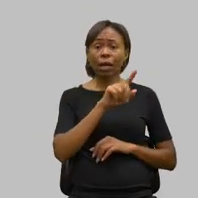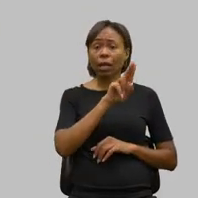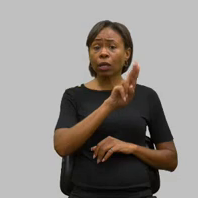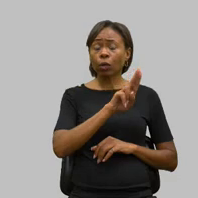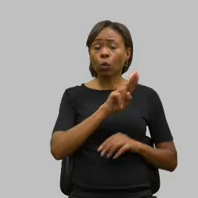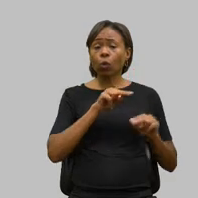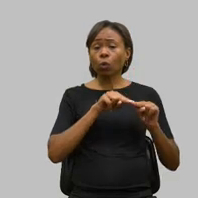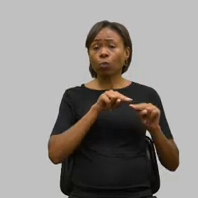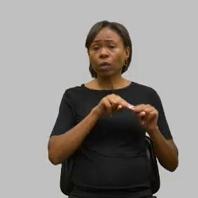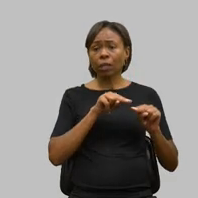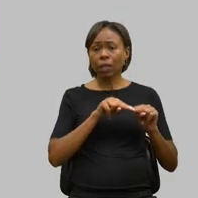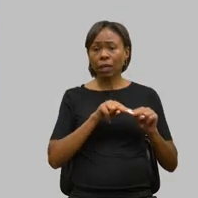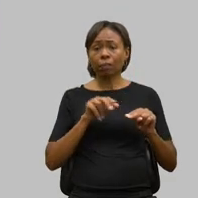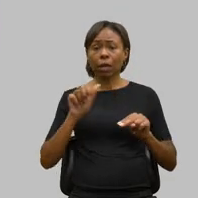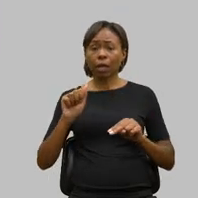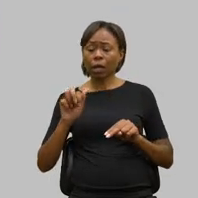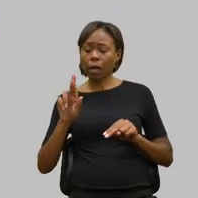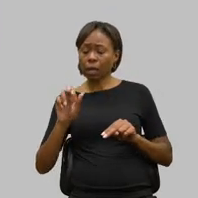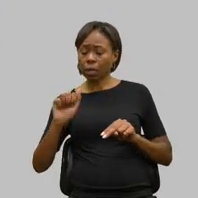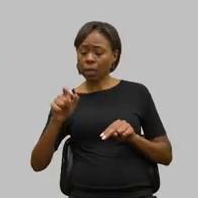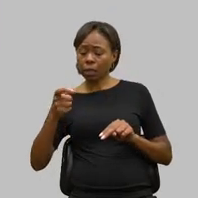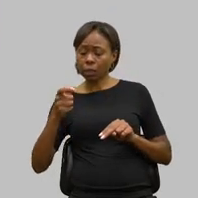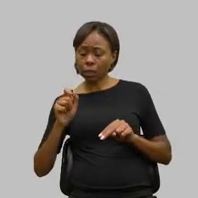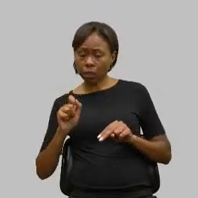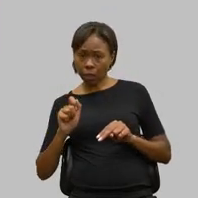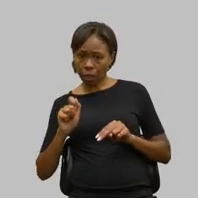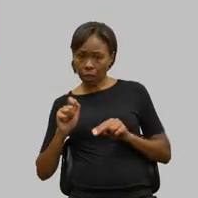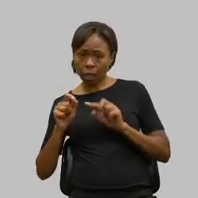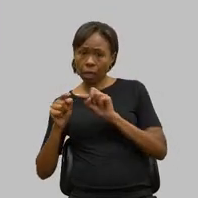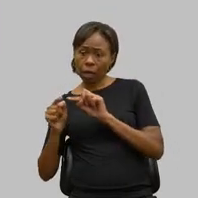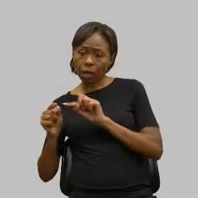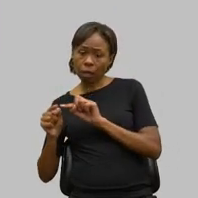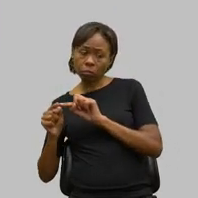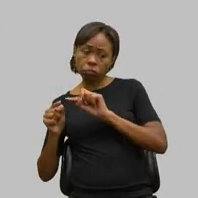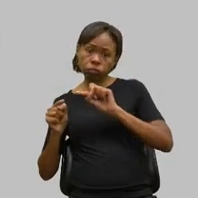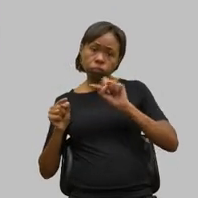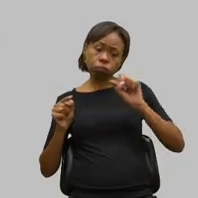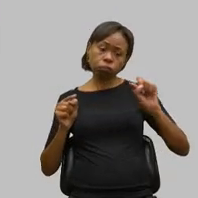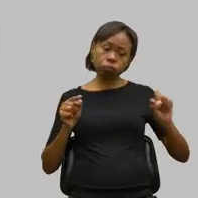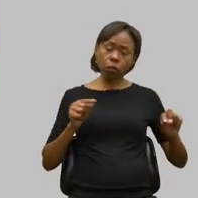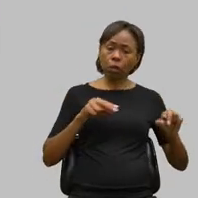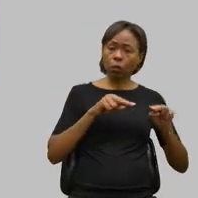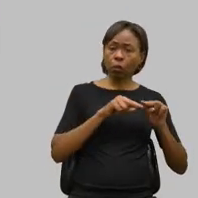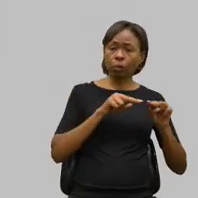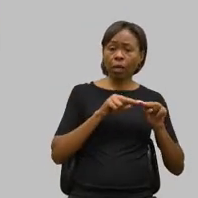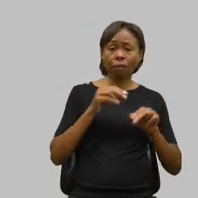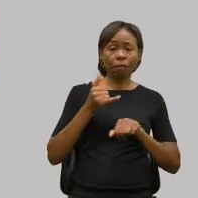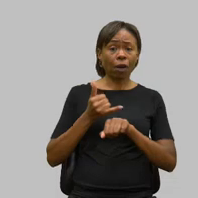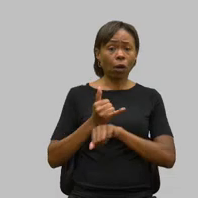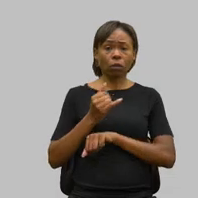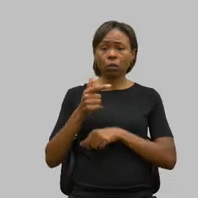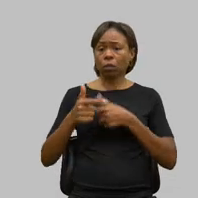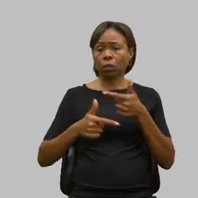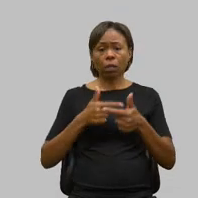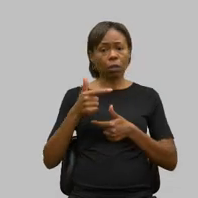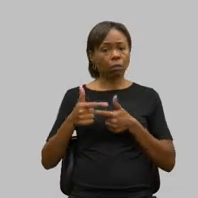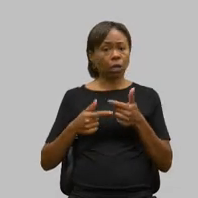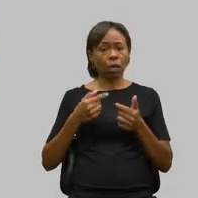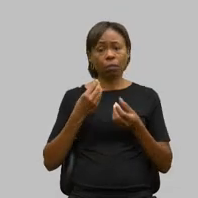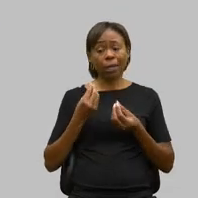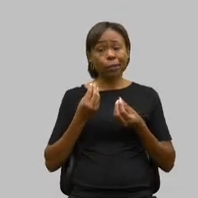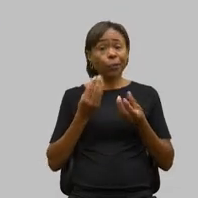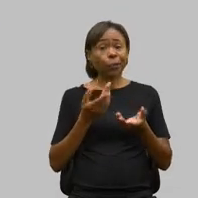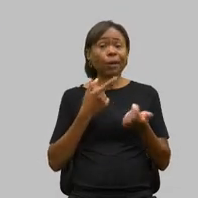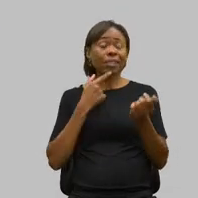Então, veja bem, o doador tem que faltar um dia de trabalho, deslocar, para ir lá poder doar esse sangue. Então, há uma complexidade muito